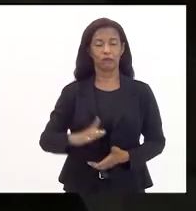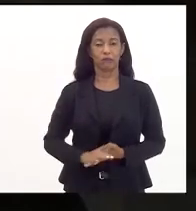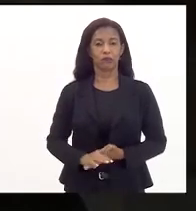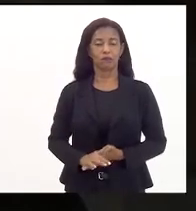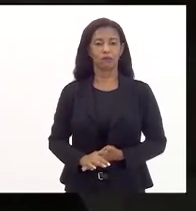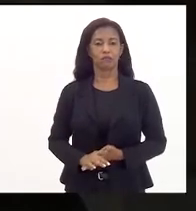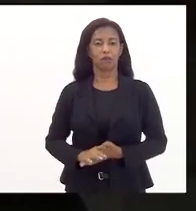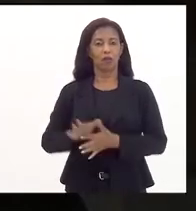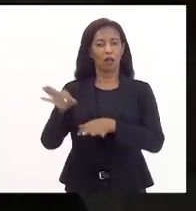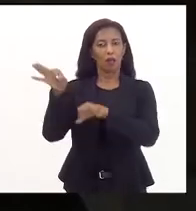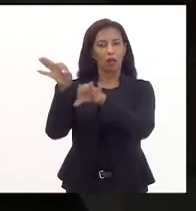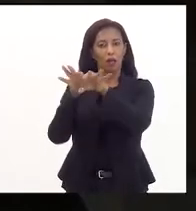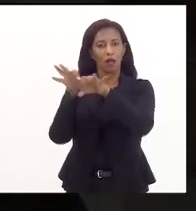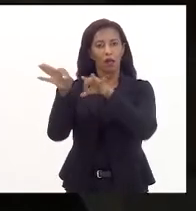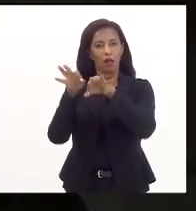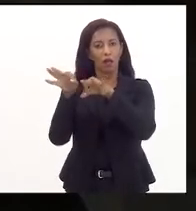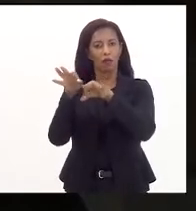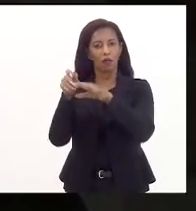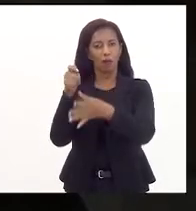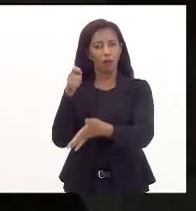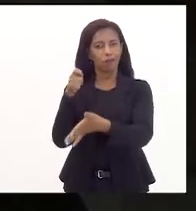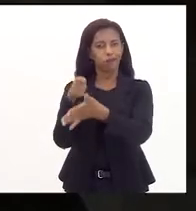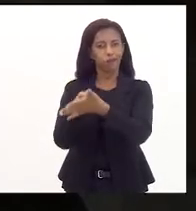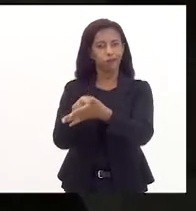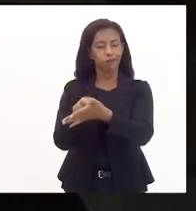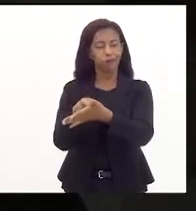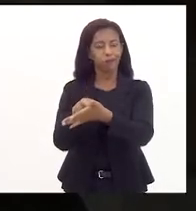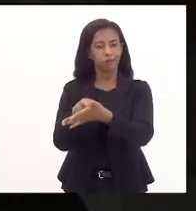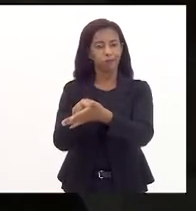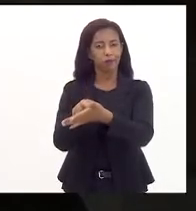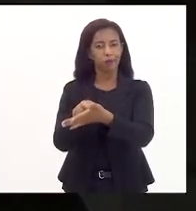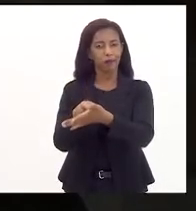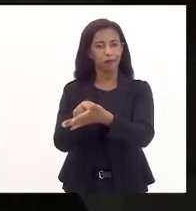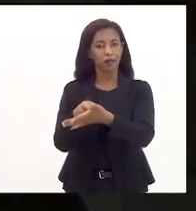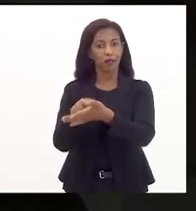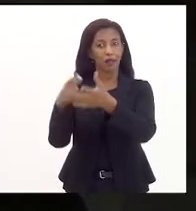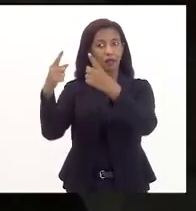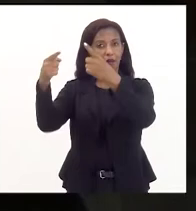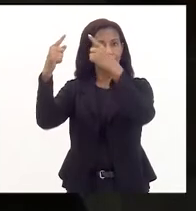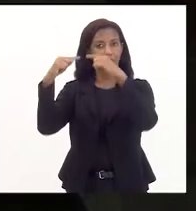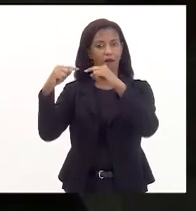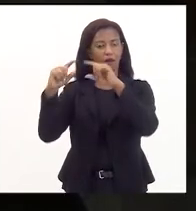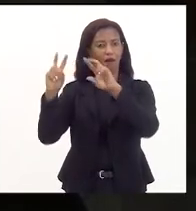ao reduzir medidas de austeridade. E como subtítulo,